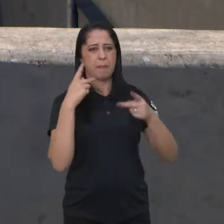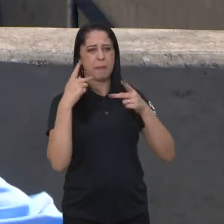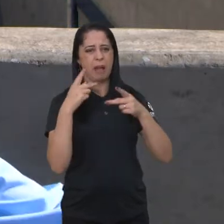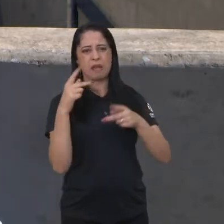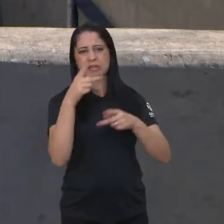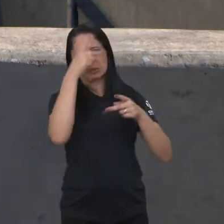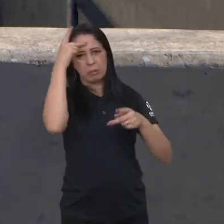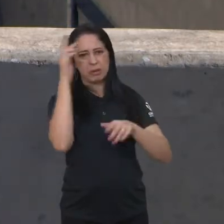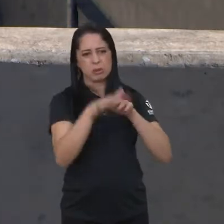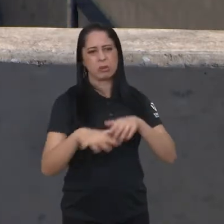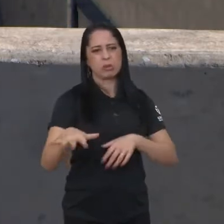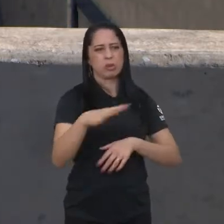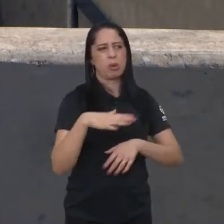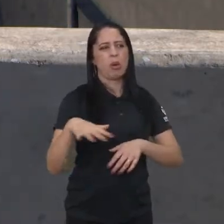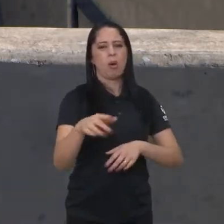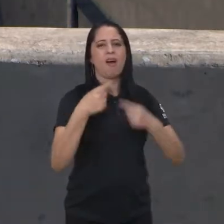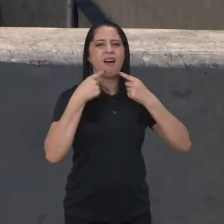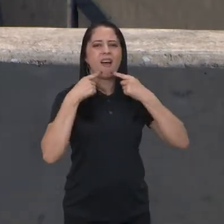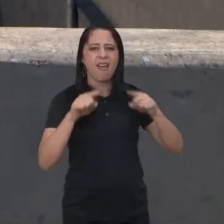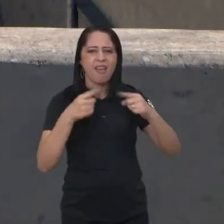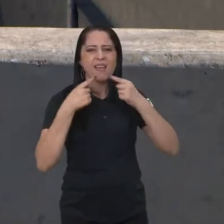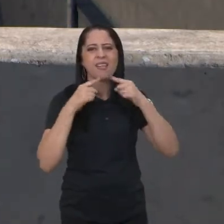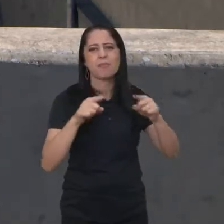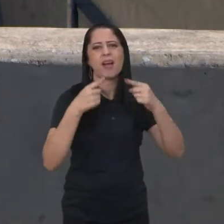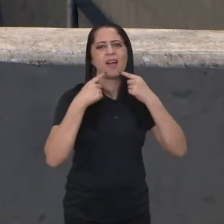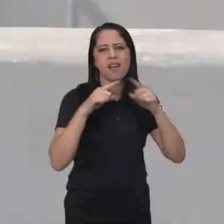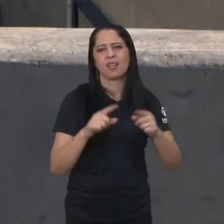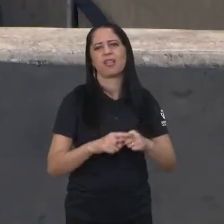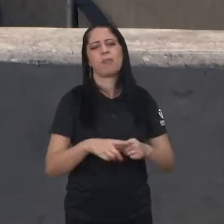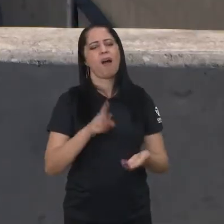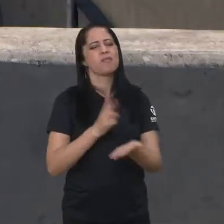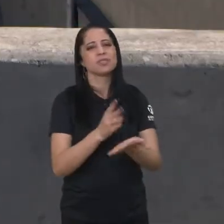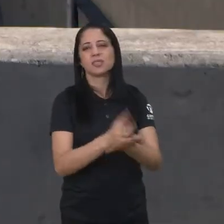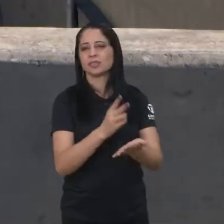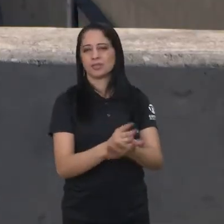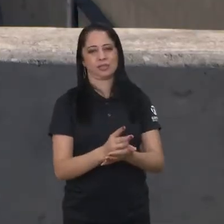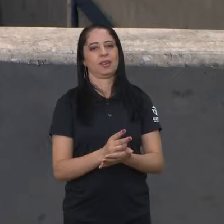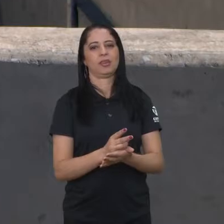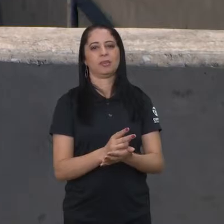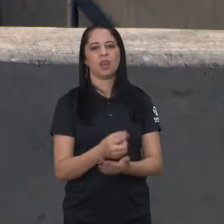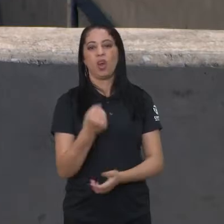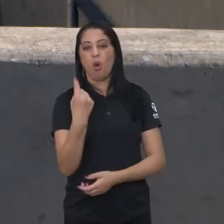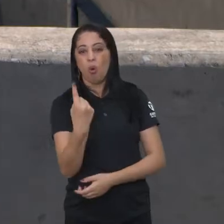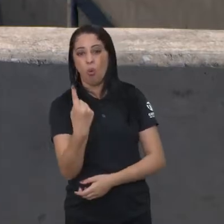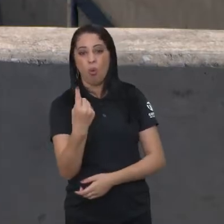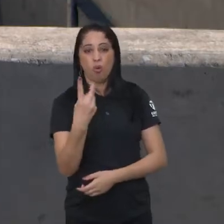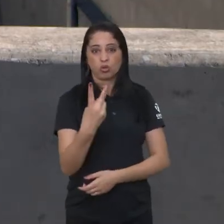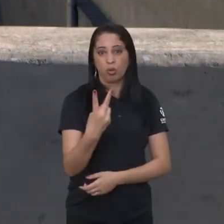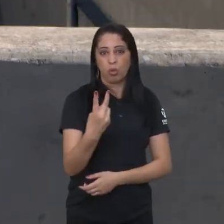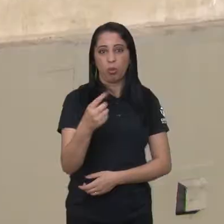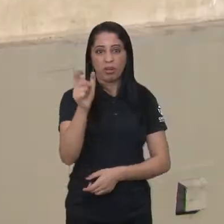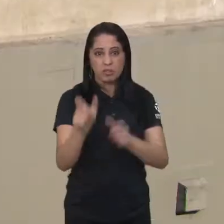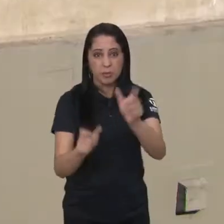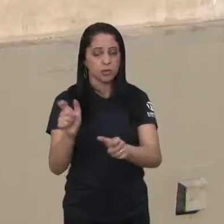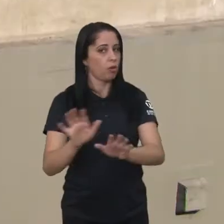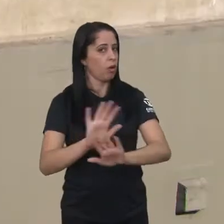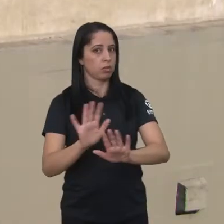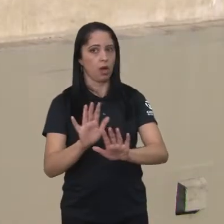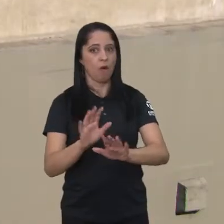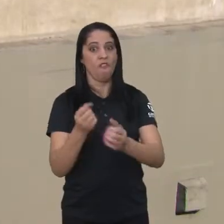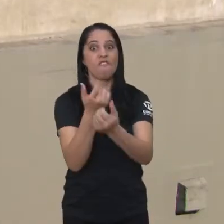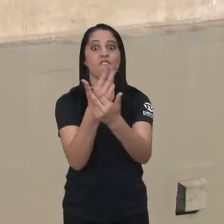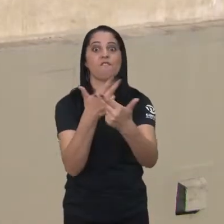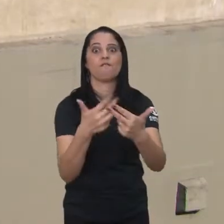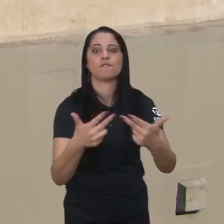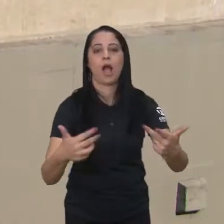líder comunitário. Isso aqui é uma retificação muito antiga e não foi só 1, 2 pedidos, não, foram vários pedidos. O vereador